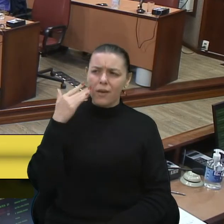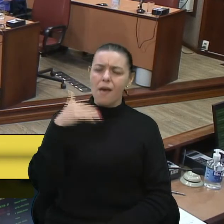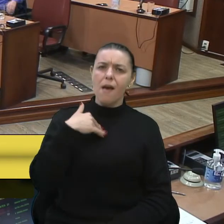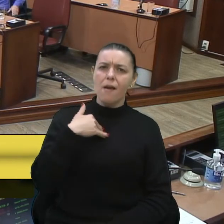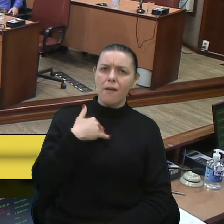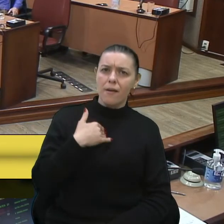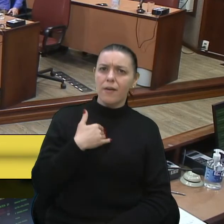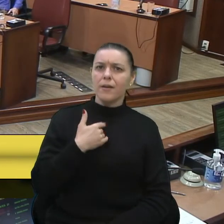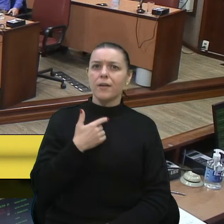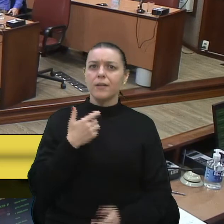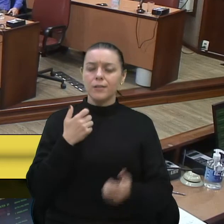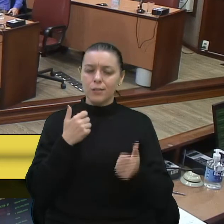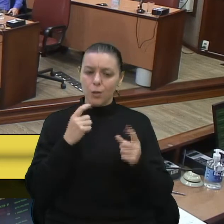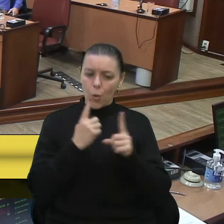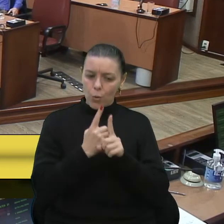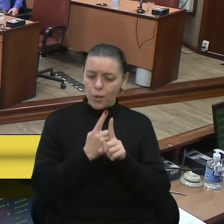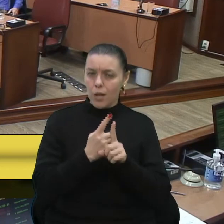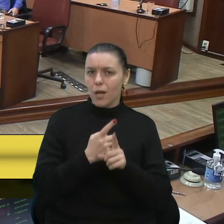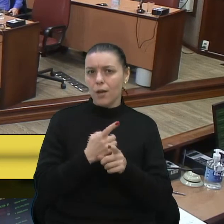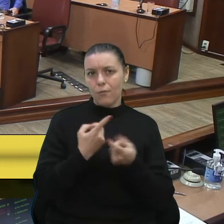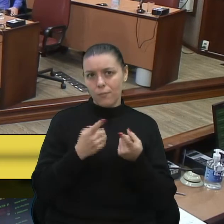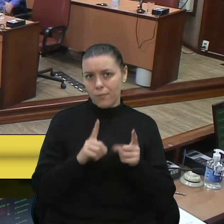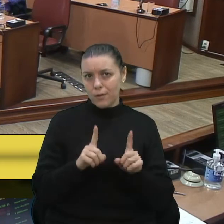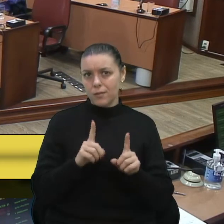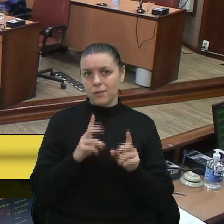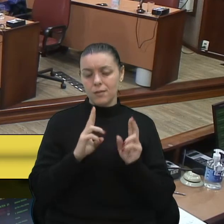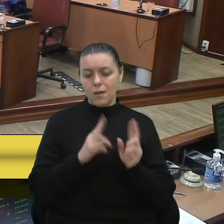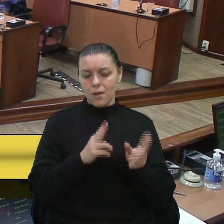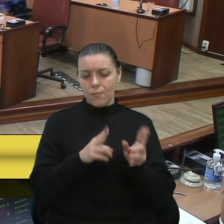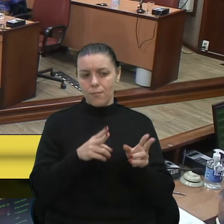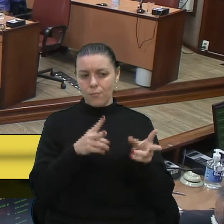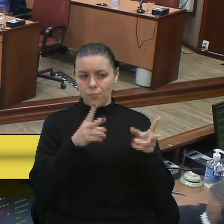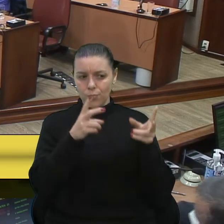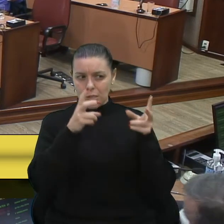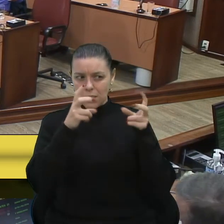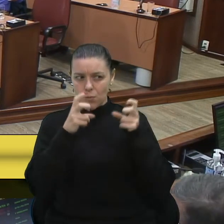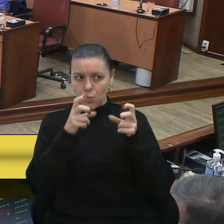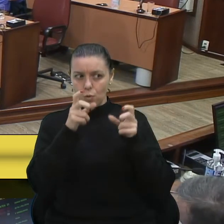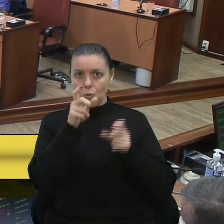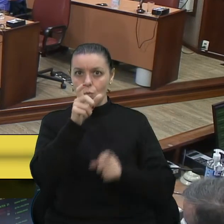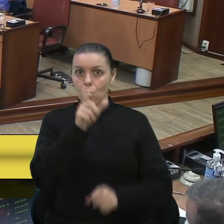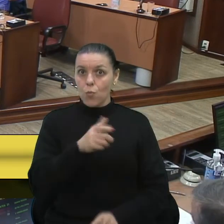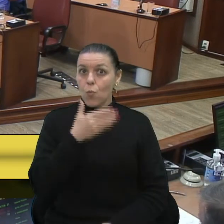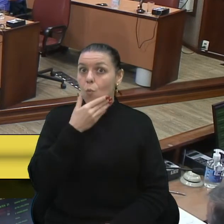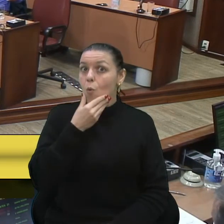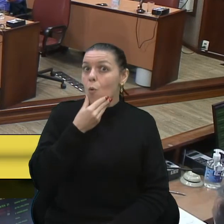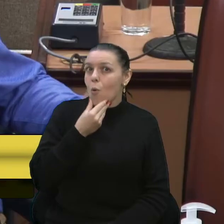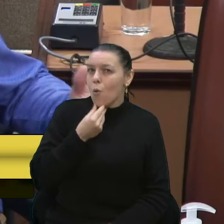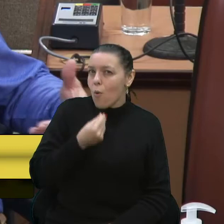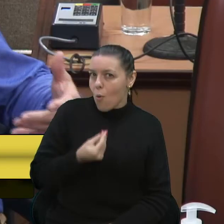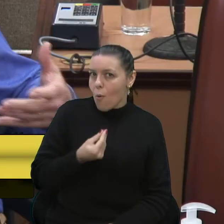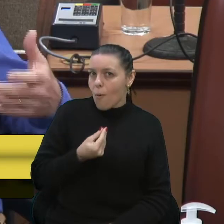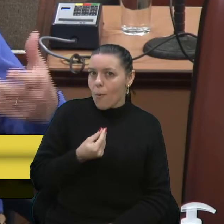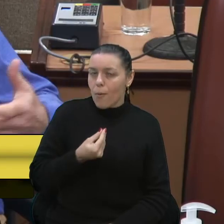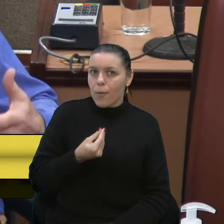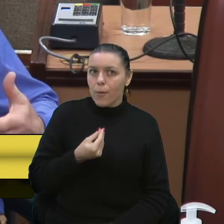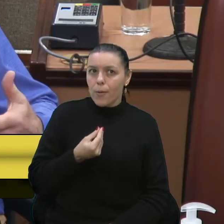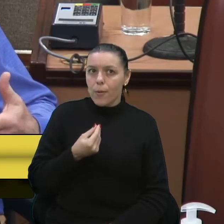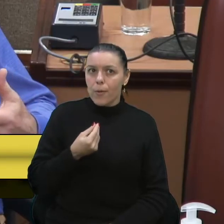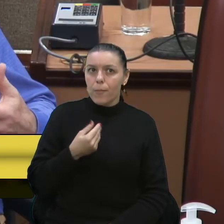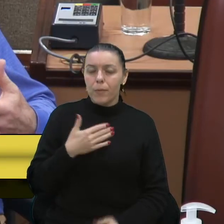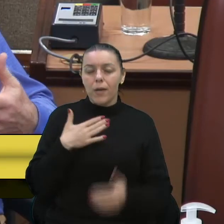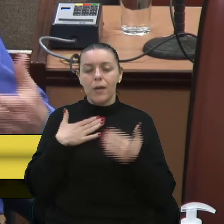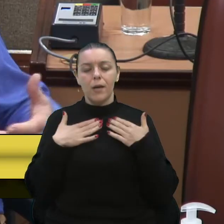se encontrava seguidamente, e sempre vi nele um homem sereno, e depois da